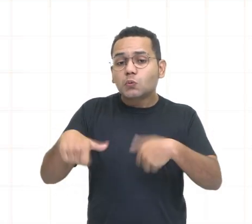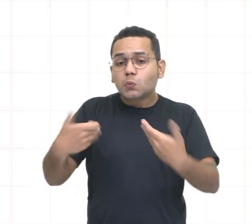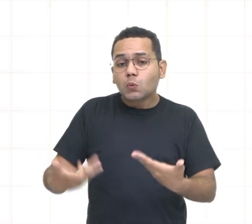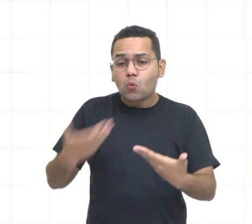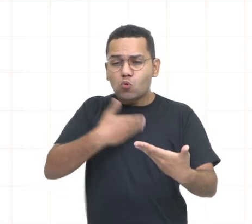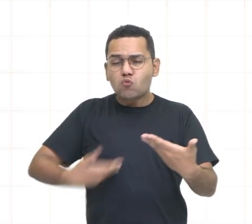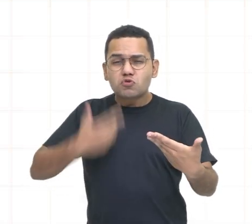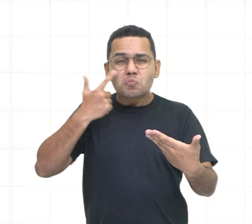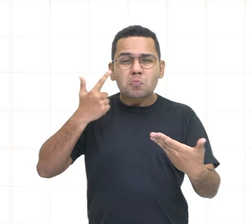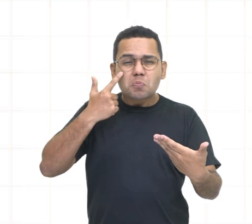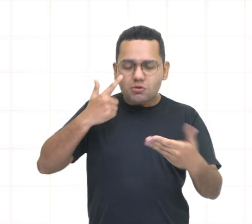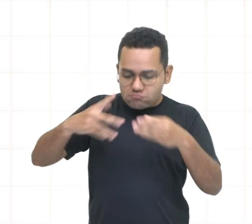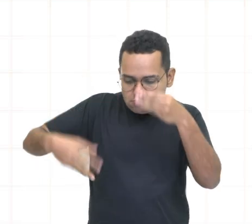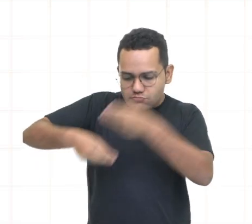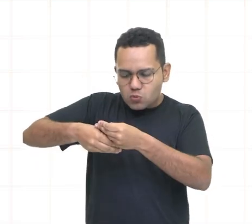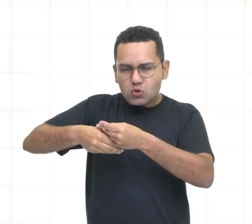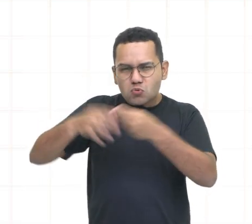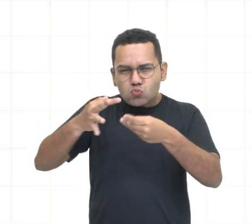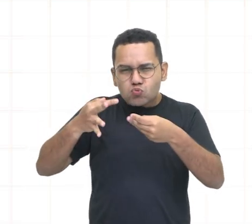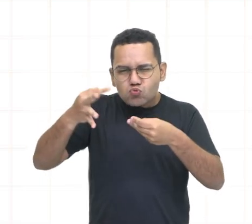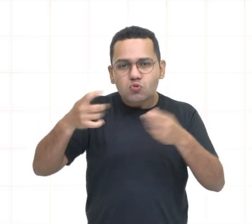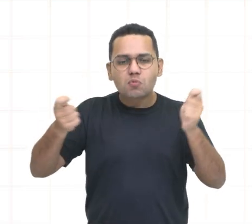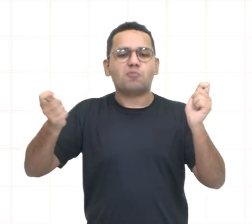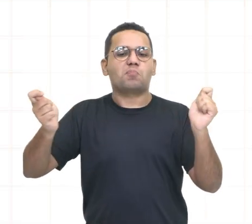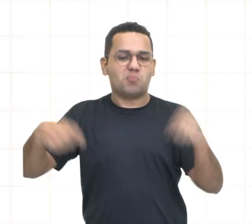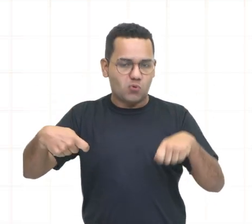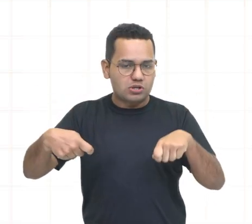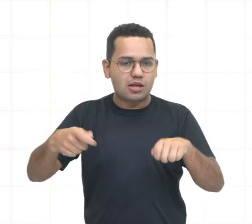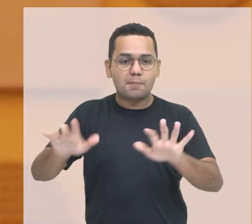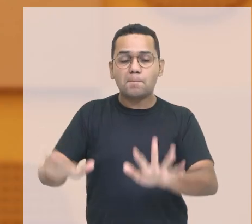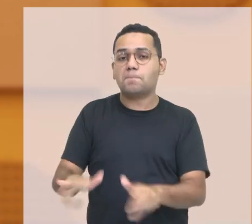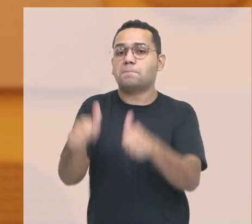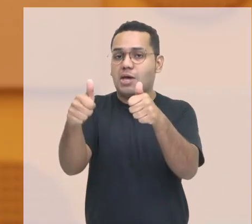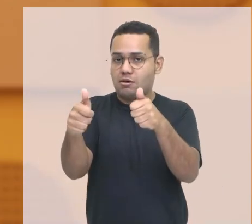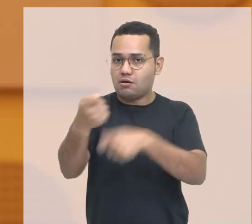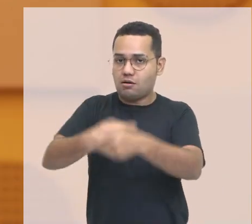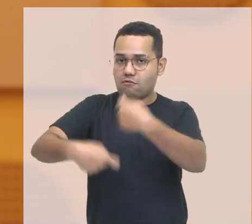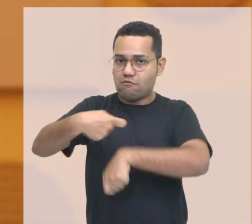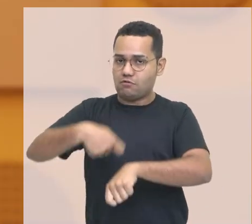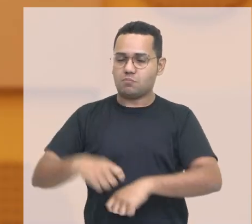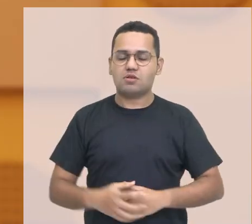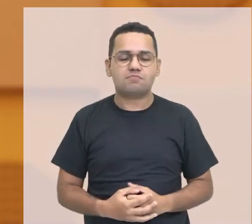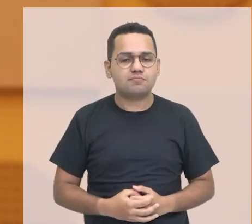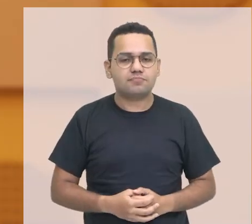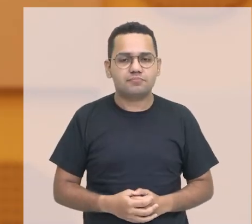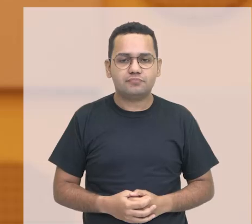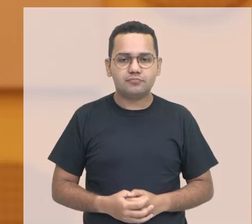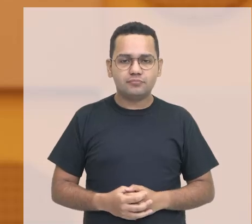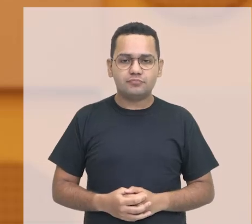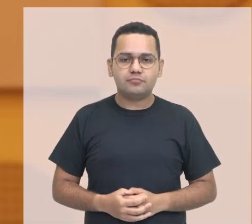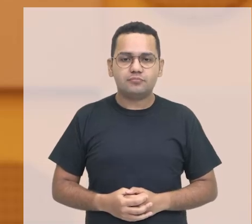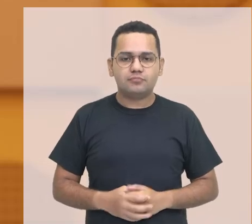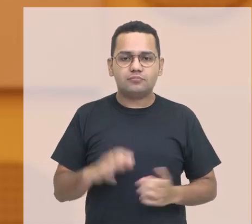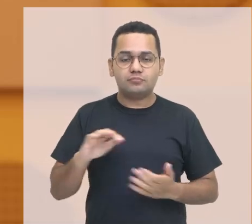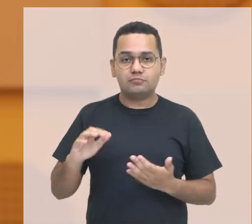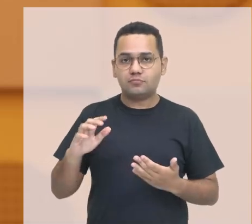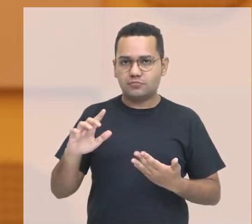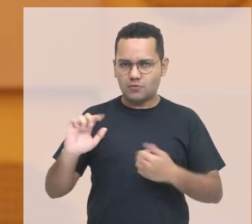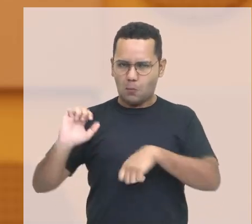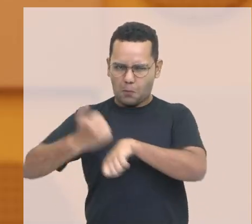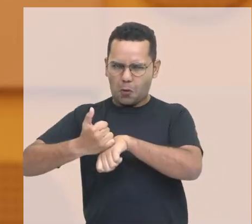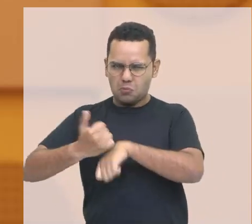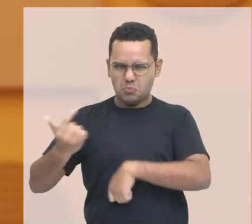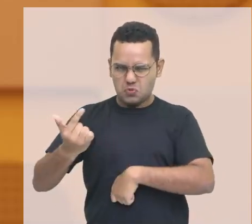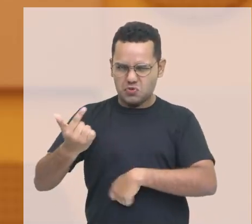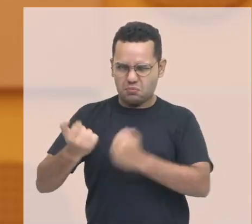só, é muito importante estarmos atentos ao que você tem, né, o governo Itamar